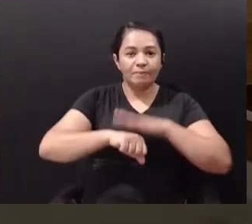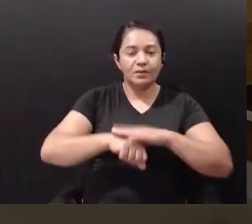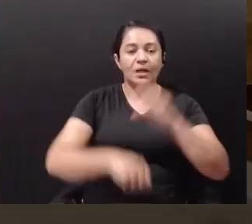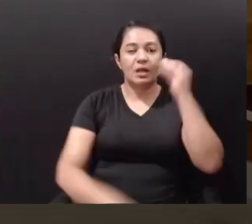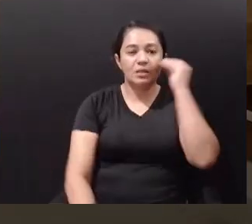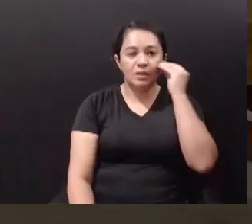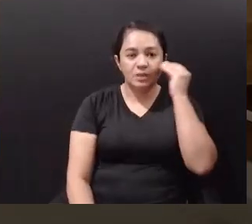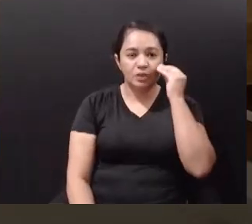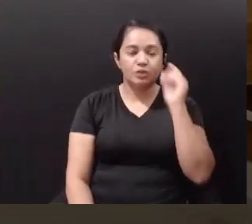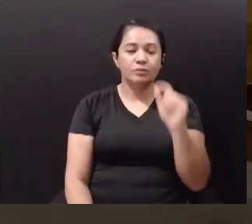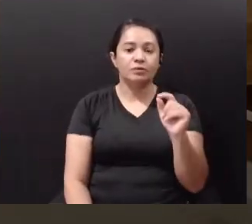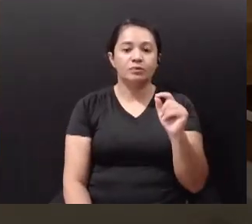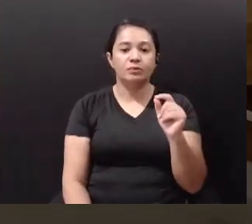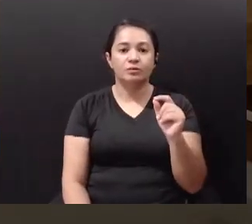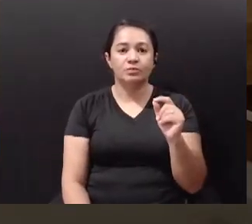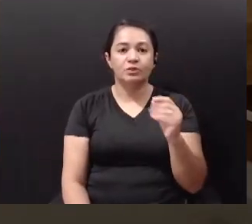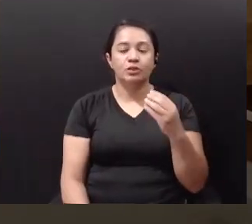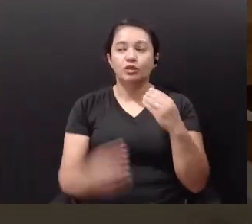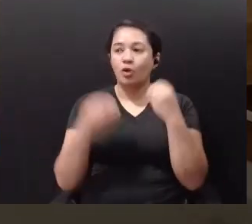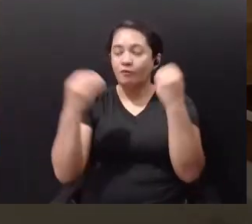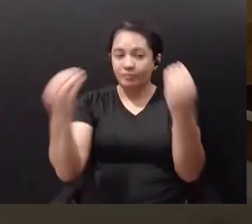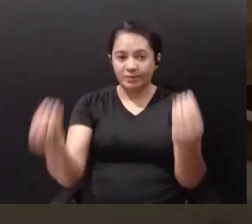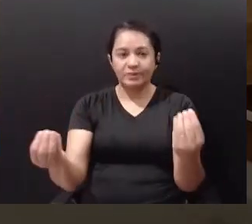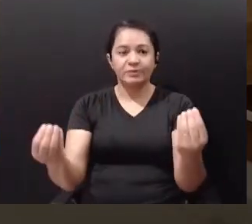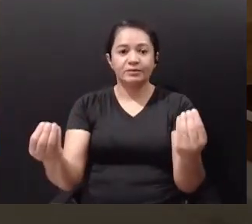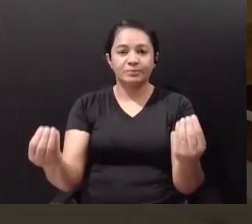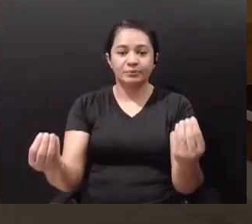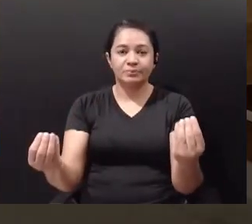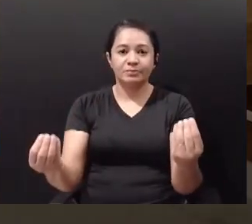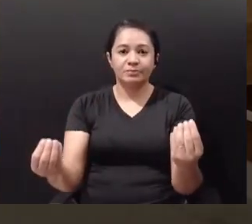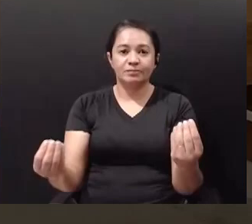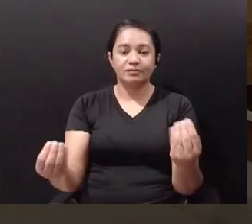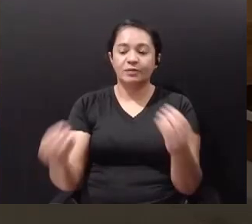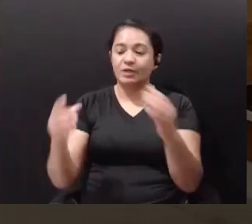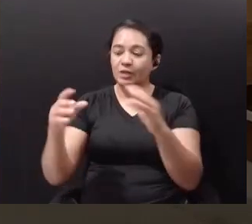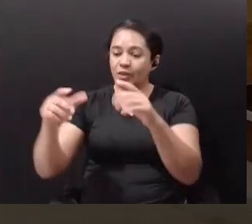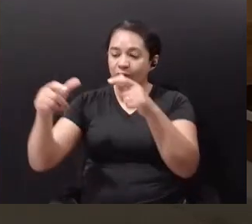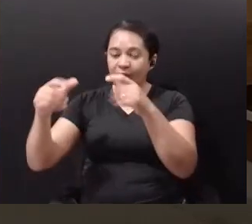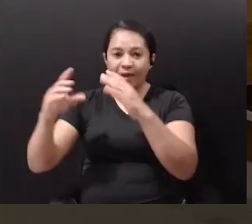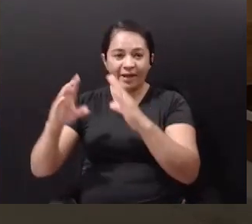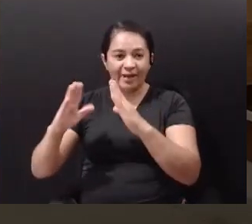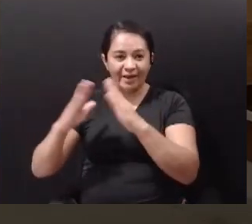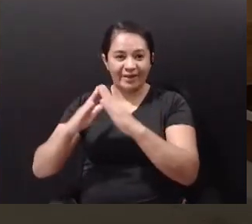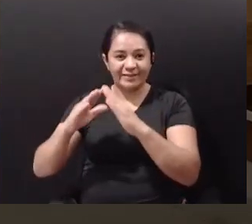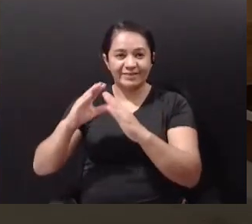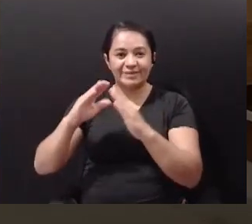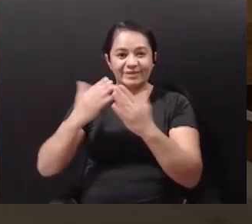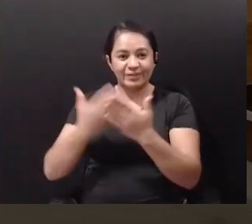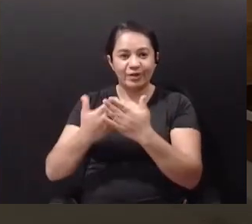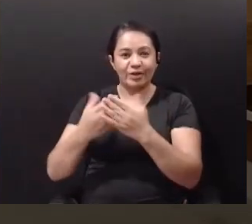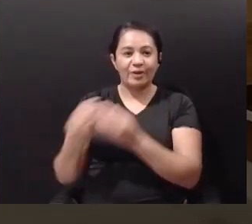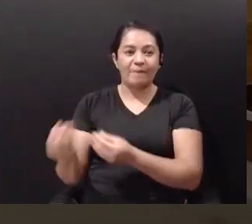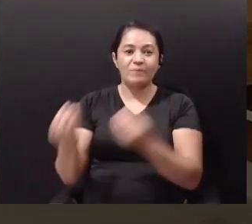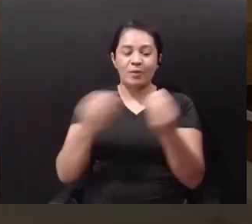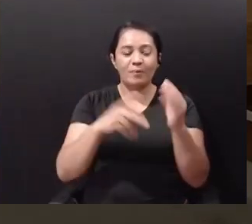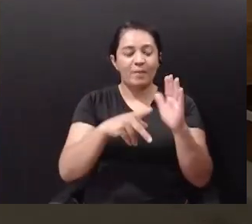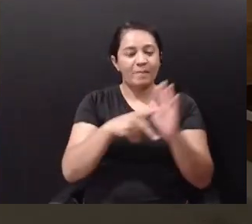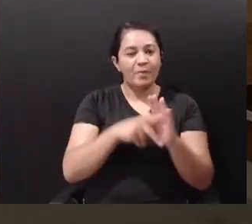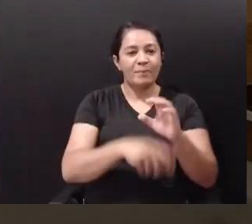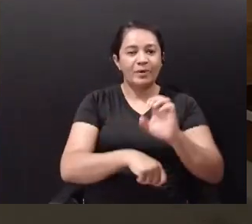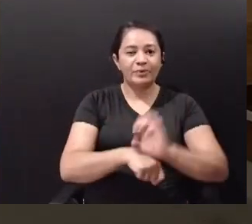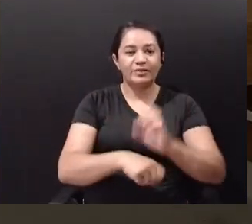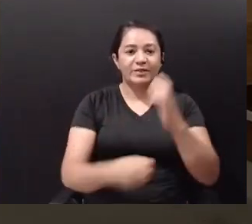de oferecer o prédio do Corrêa de Melo para o Estado criar aqui ou uma